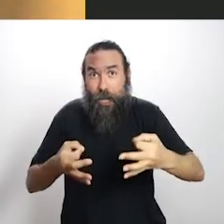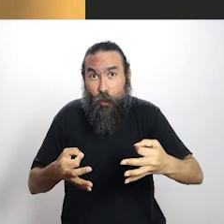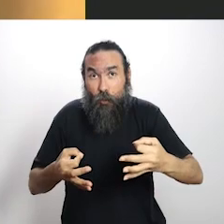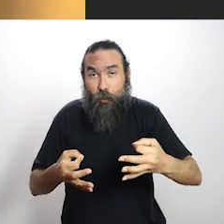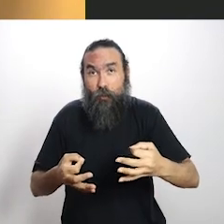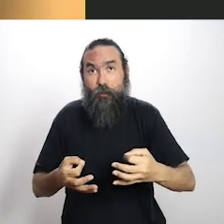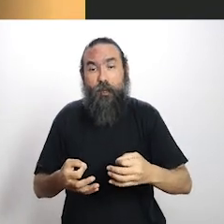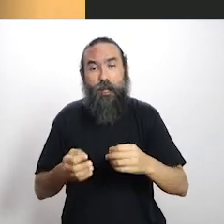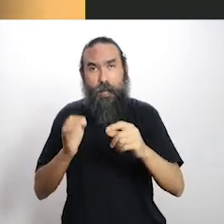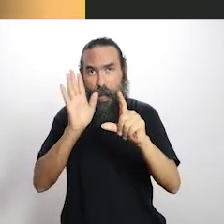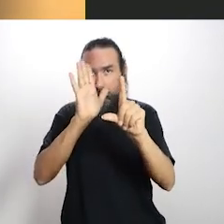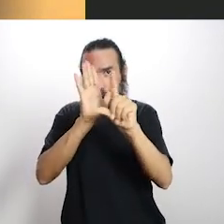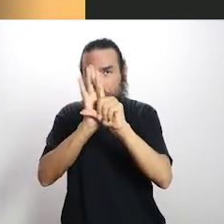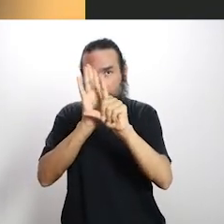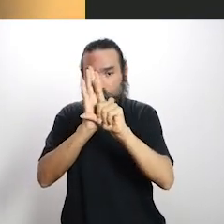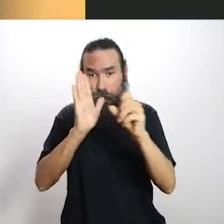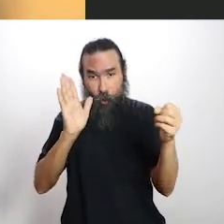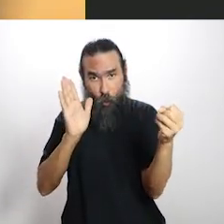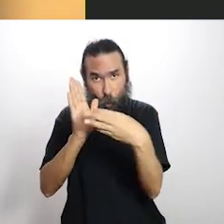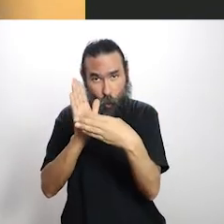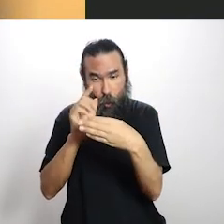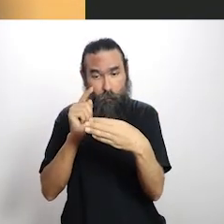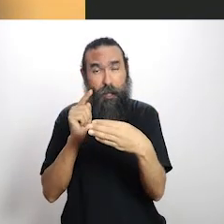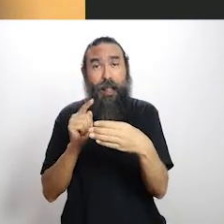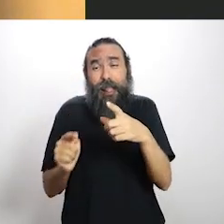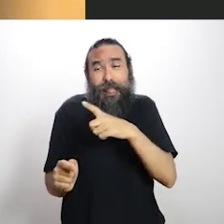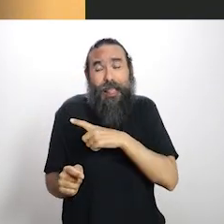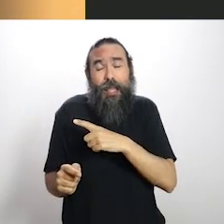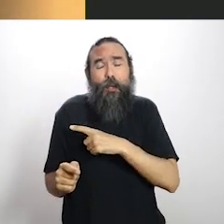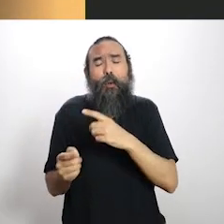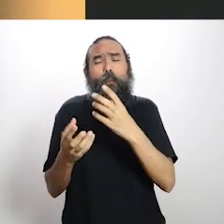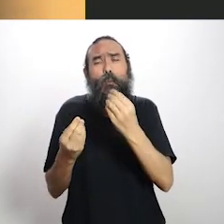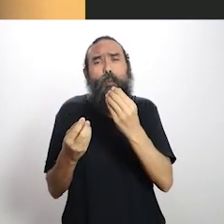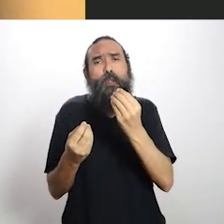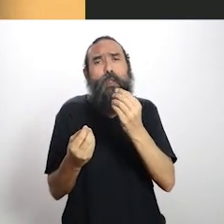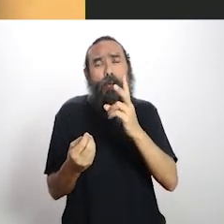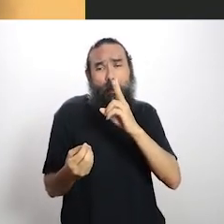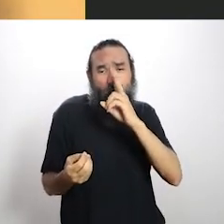praticamente por unanimidade no Congresso brasileiro uma lei